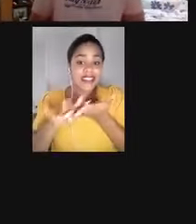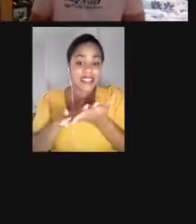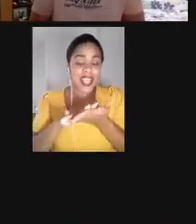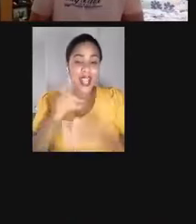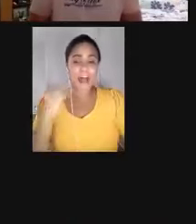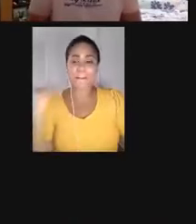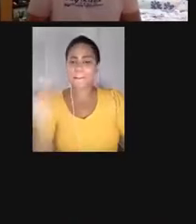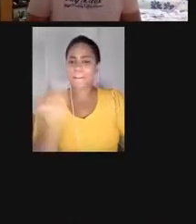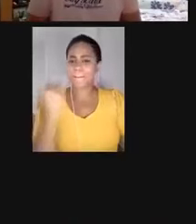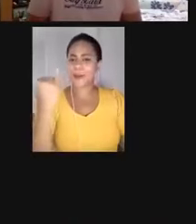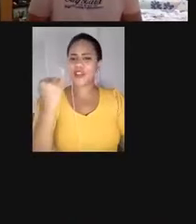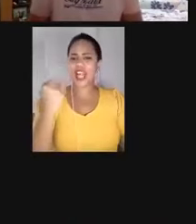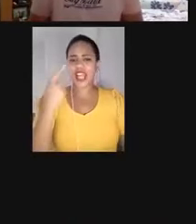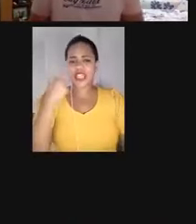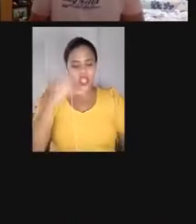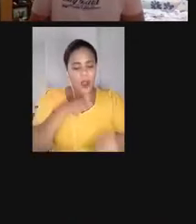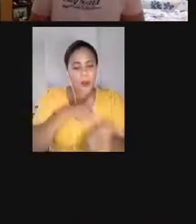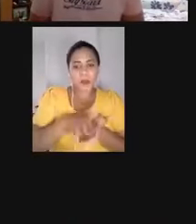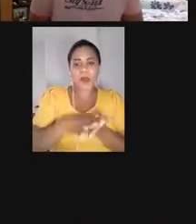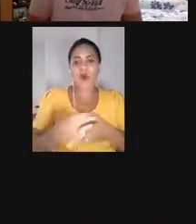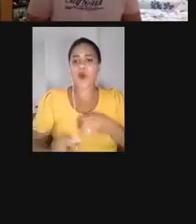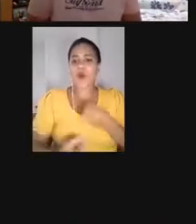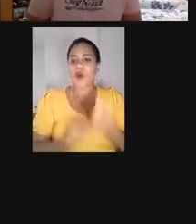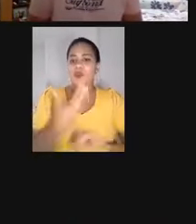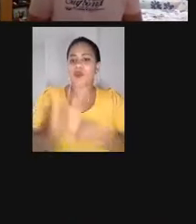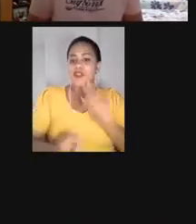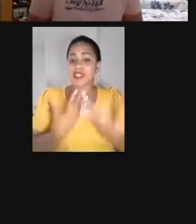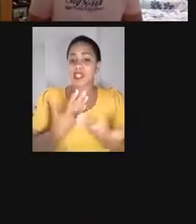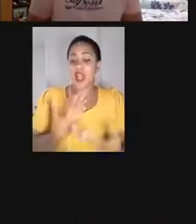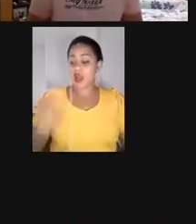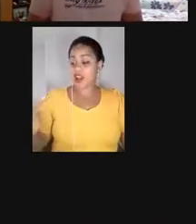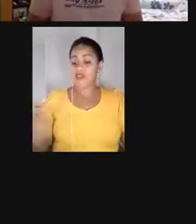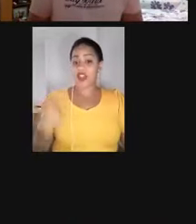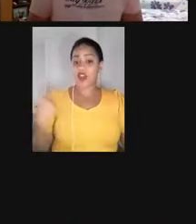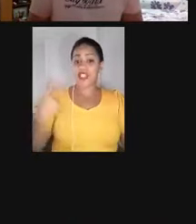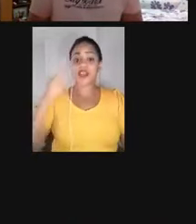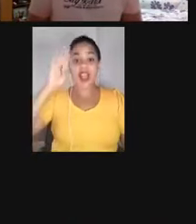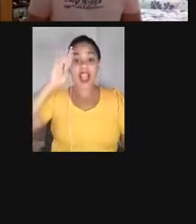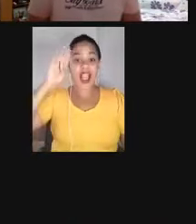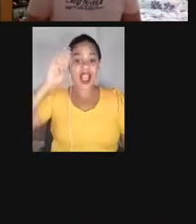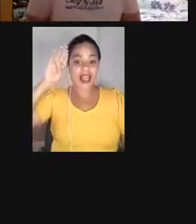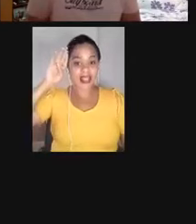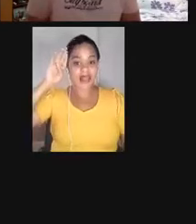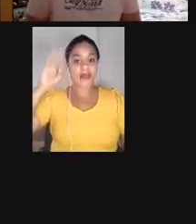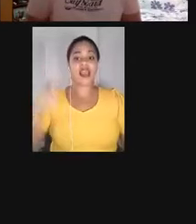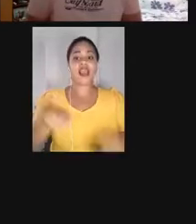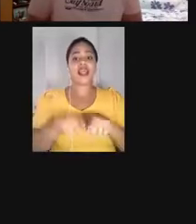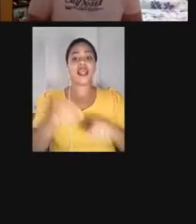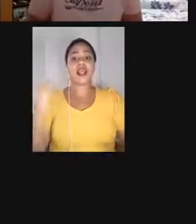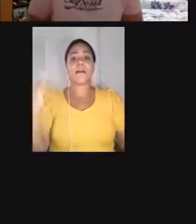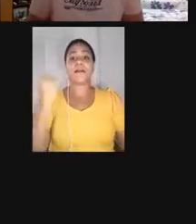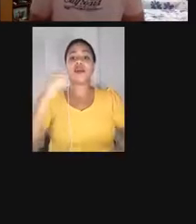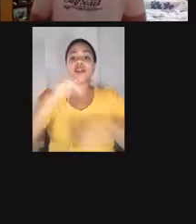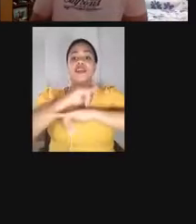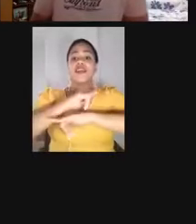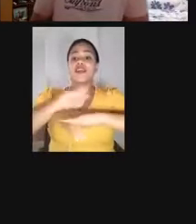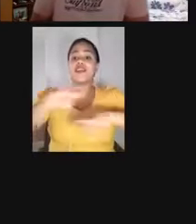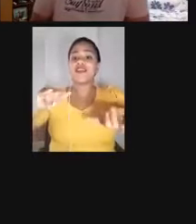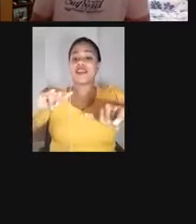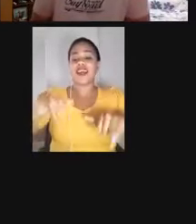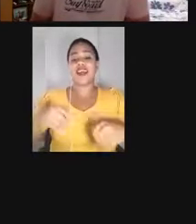produz conhecimento, é importante para valorizar a formação acadêmica e é importante para passar a mensagem para os meus, vamos dizer,